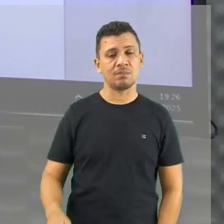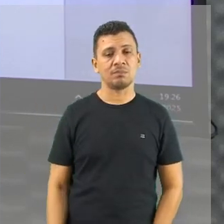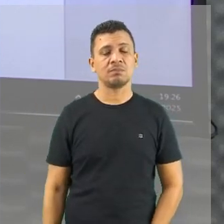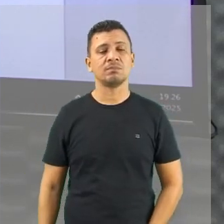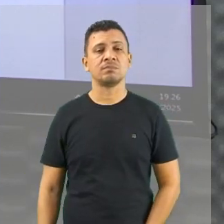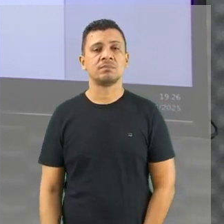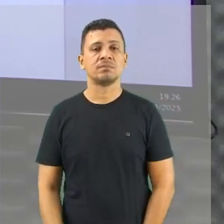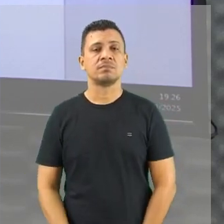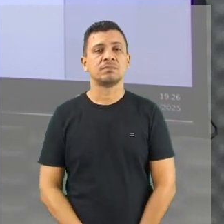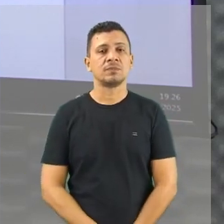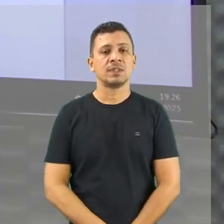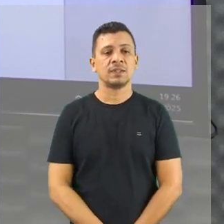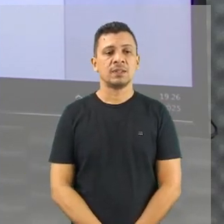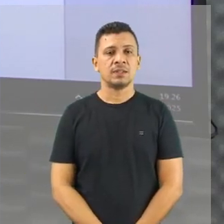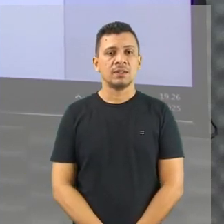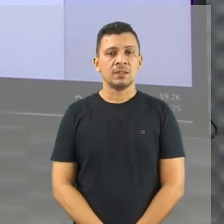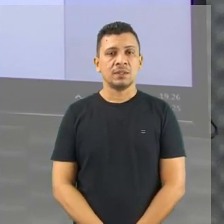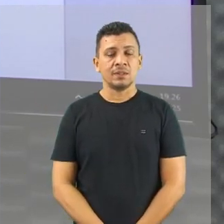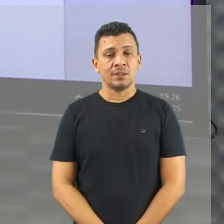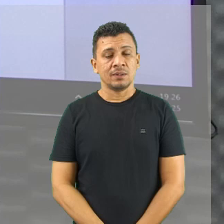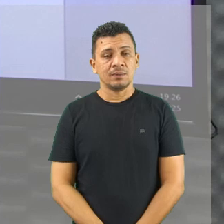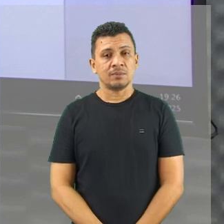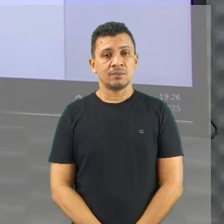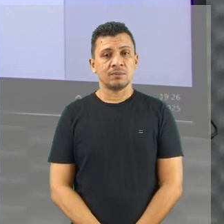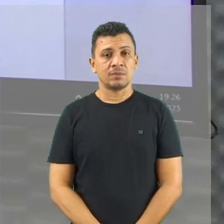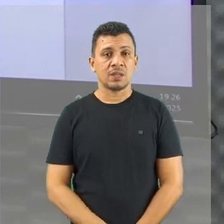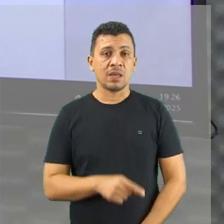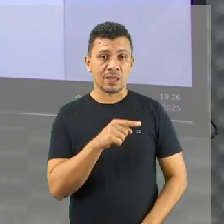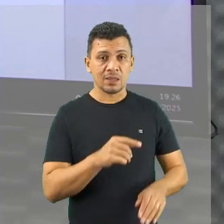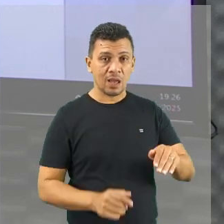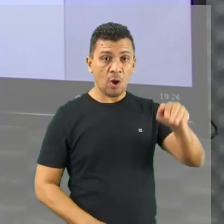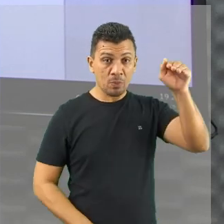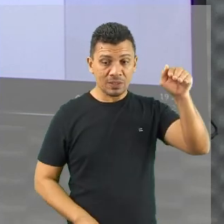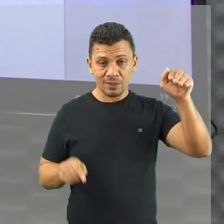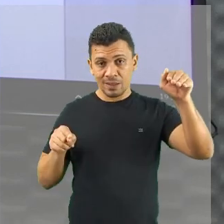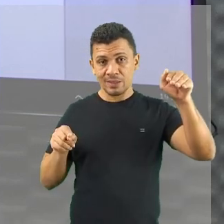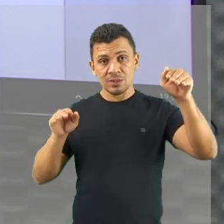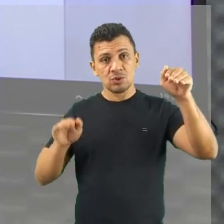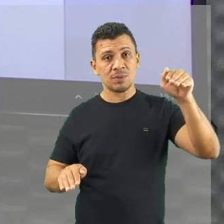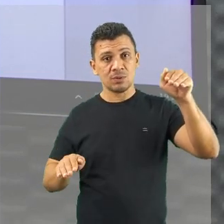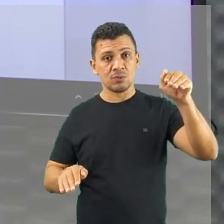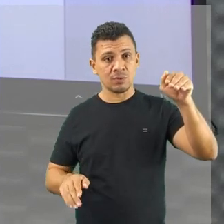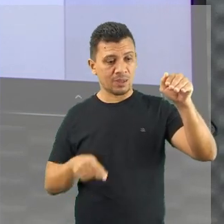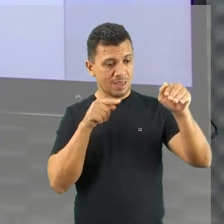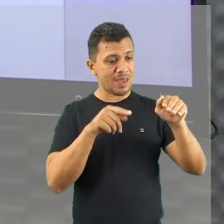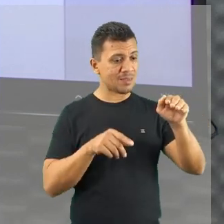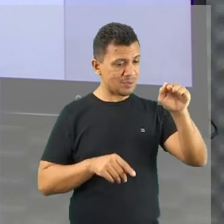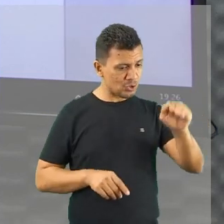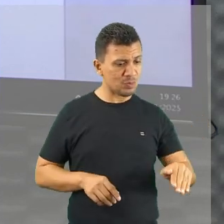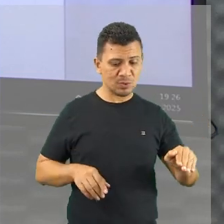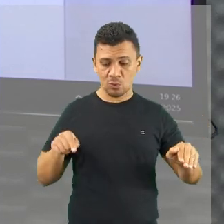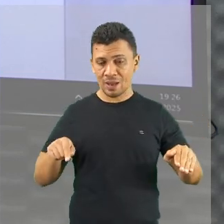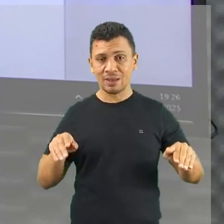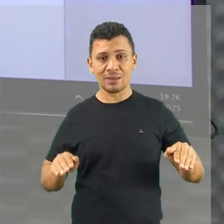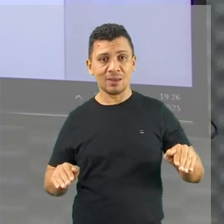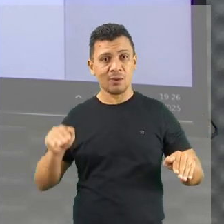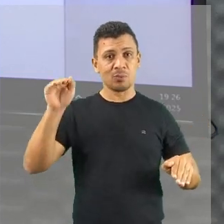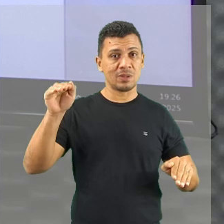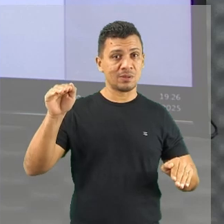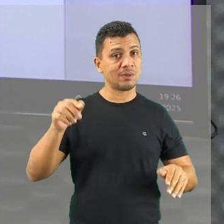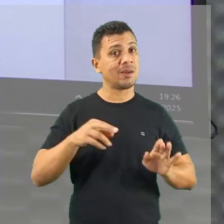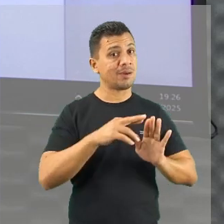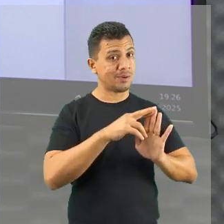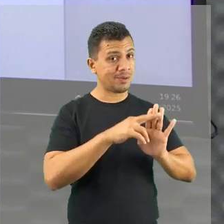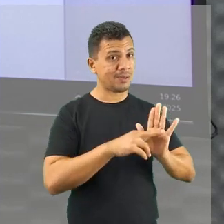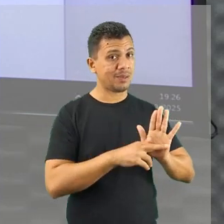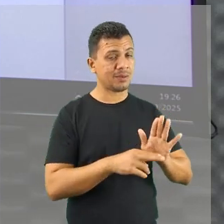Aumentar. Quando um aumenta, outro diminui. Se um diminui, outro aumenta. É isso. Essa que é a regra, tá? Então, vamos pensar assim, vamos lá.